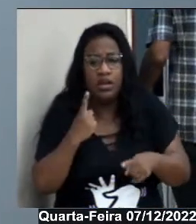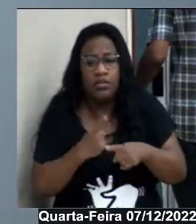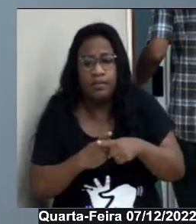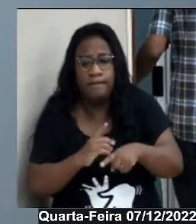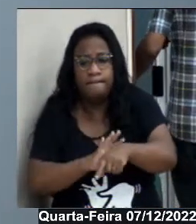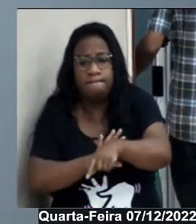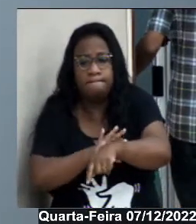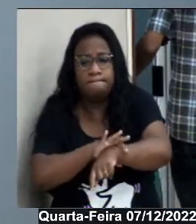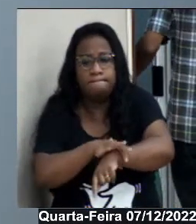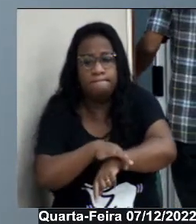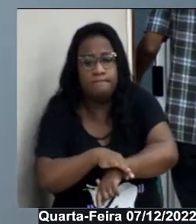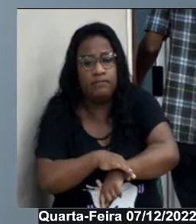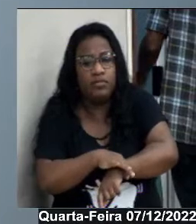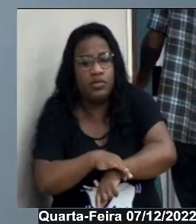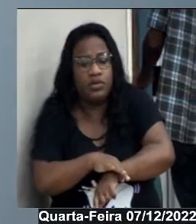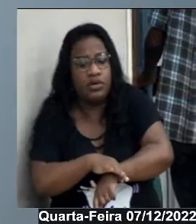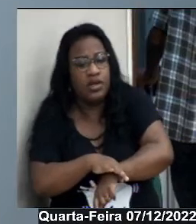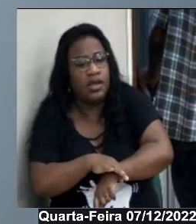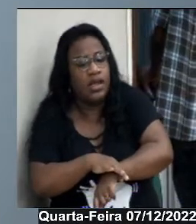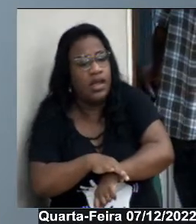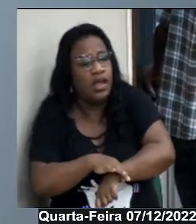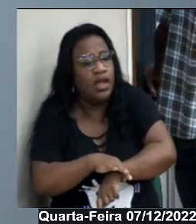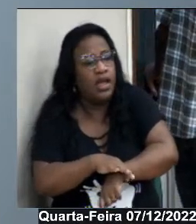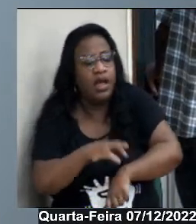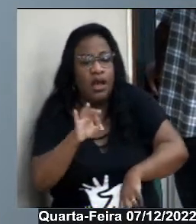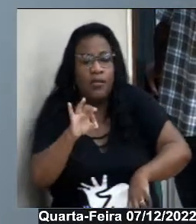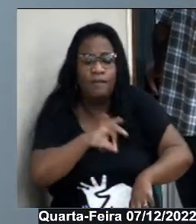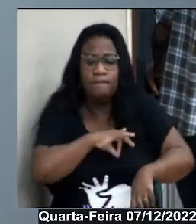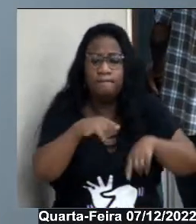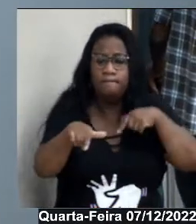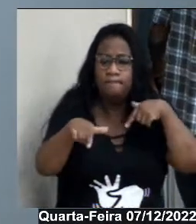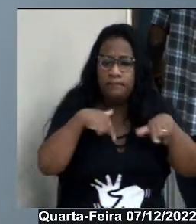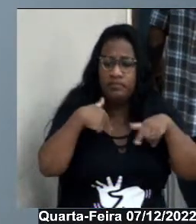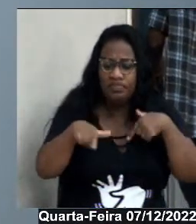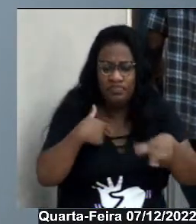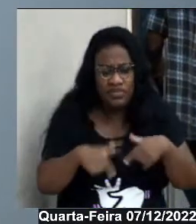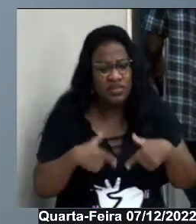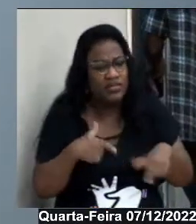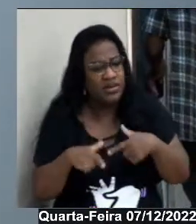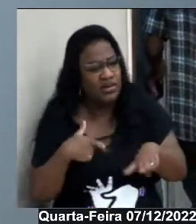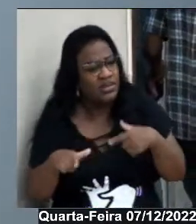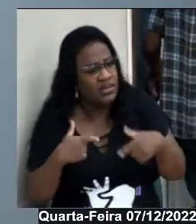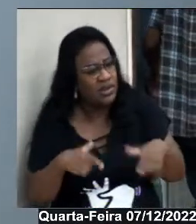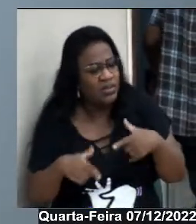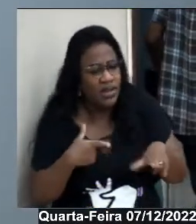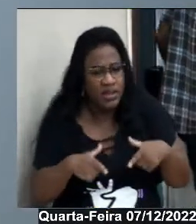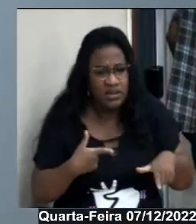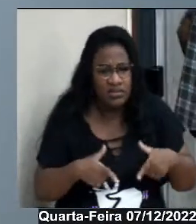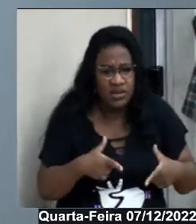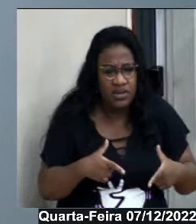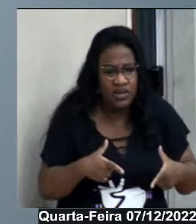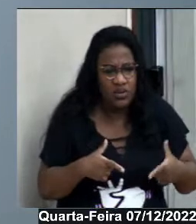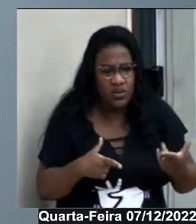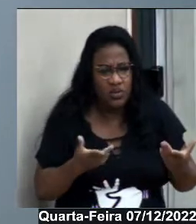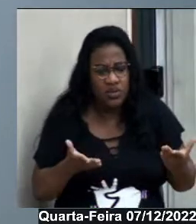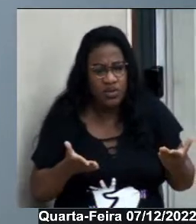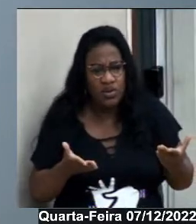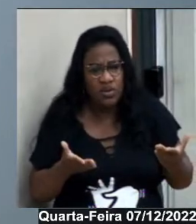a guarda da nossa cidade. Imagina quem está lá trabalhando o dia inteiro, colocando seu risco de vida nas